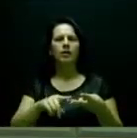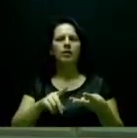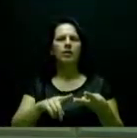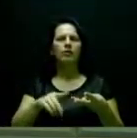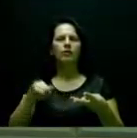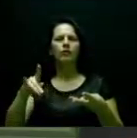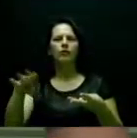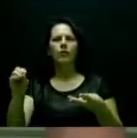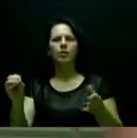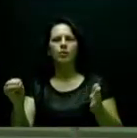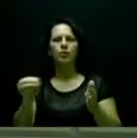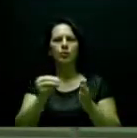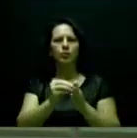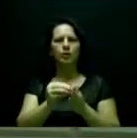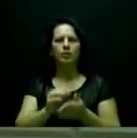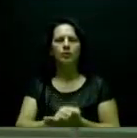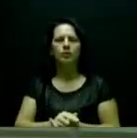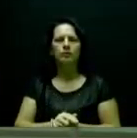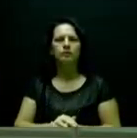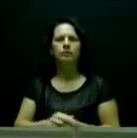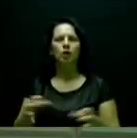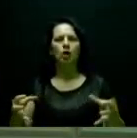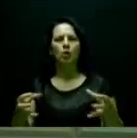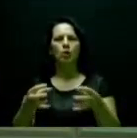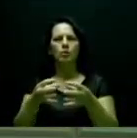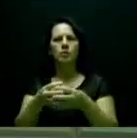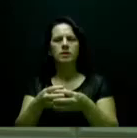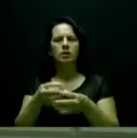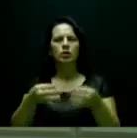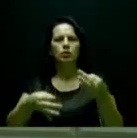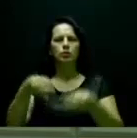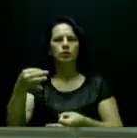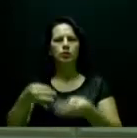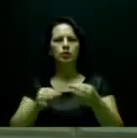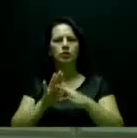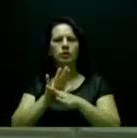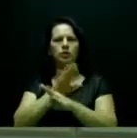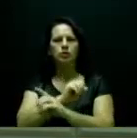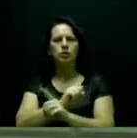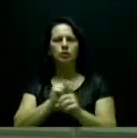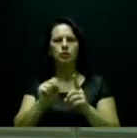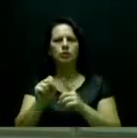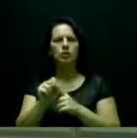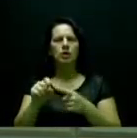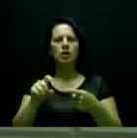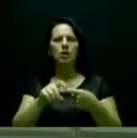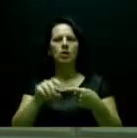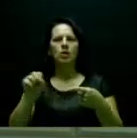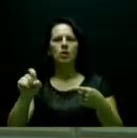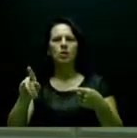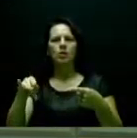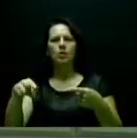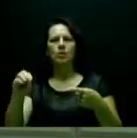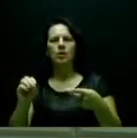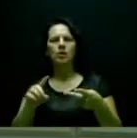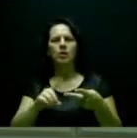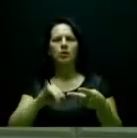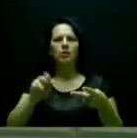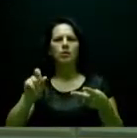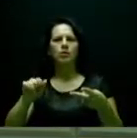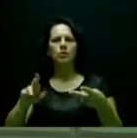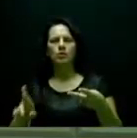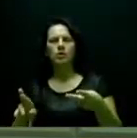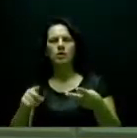vice-presidente. Fábio Moura dos Santos, membro. Comissão de Educação, Cultura e Assistência Social, Severino Tarcísio da Silva, presidente. Jair